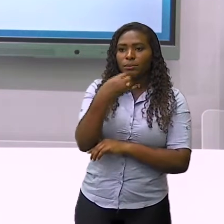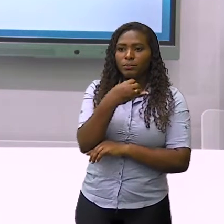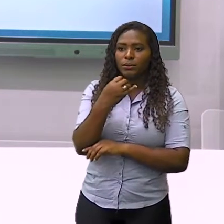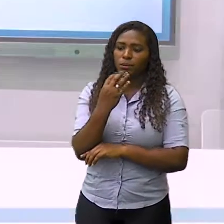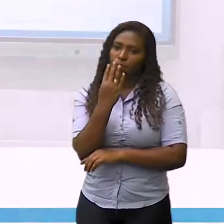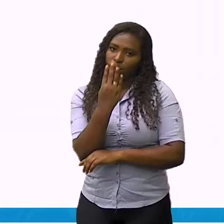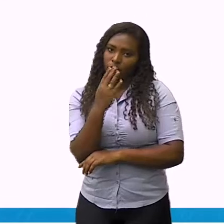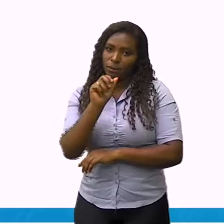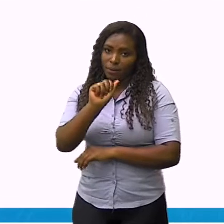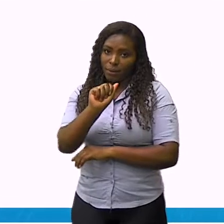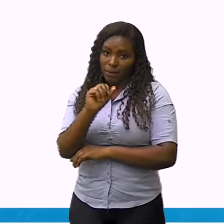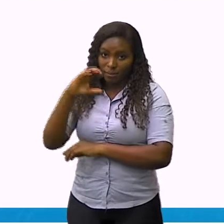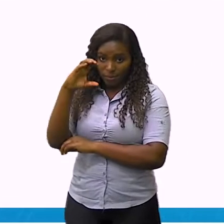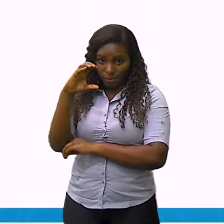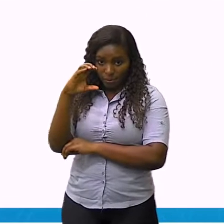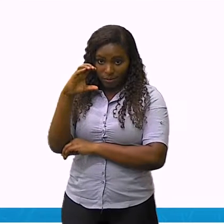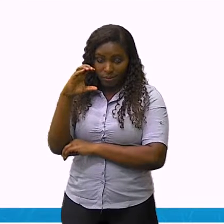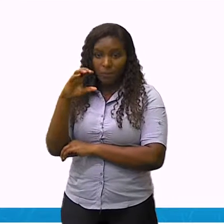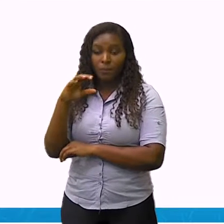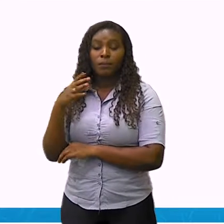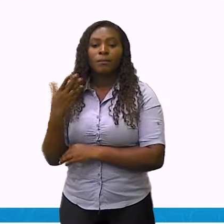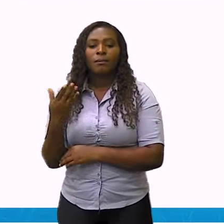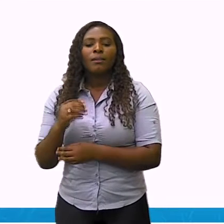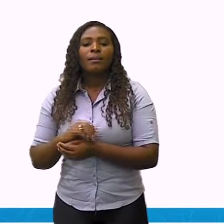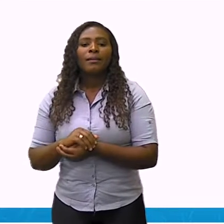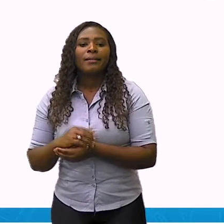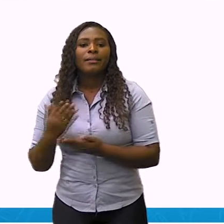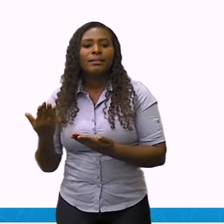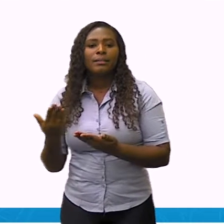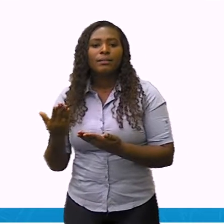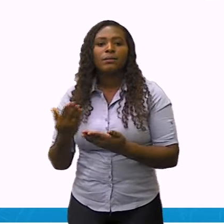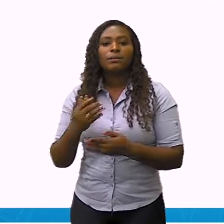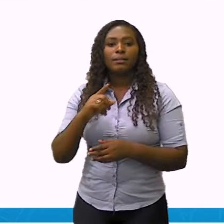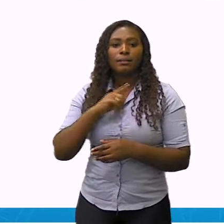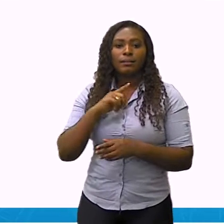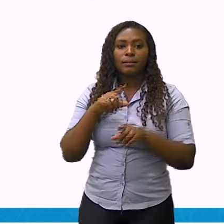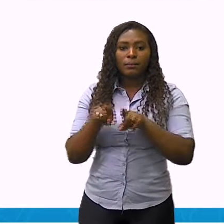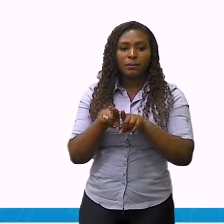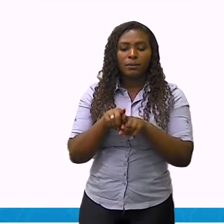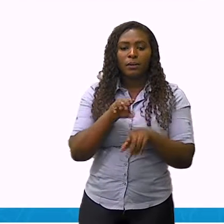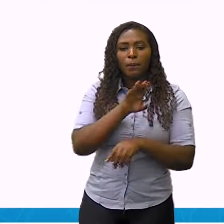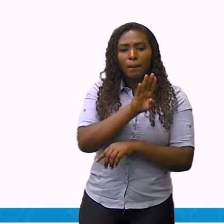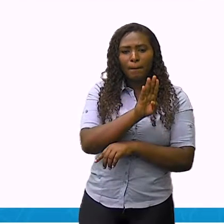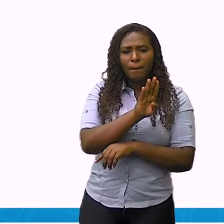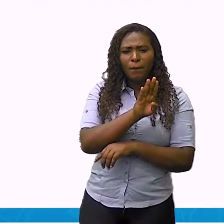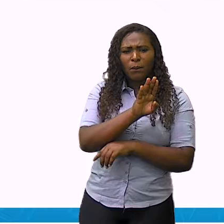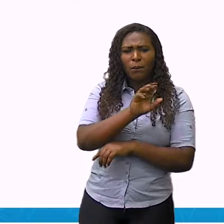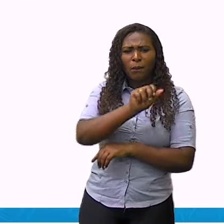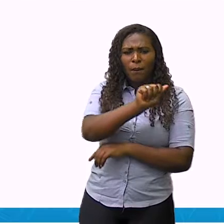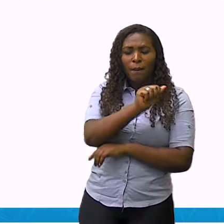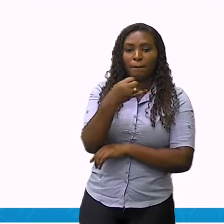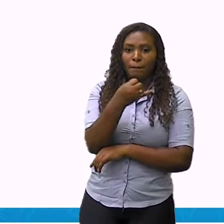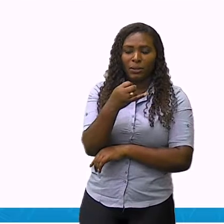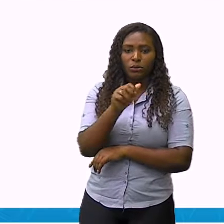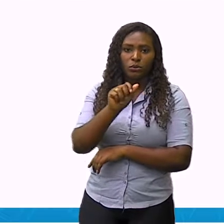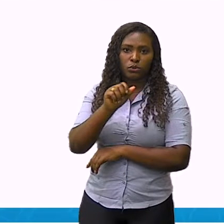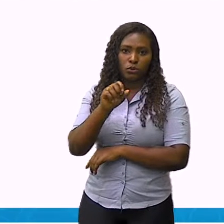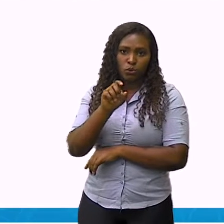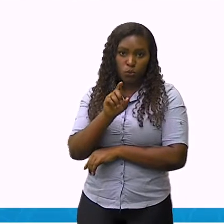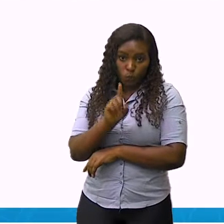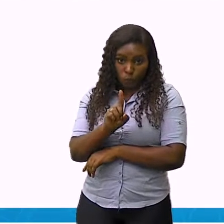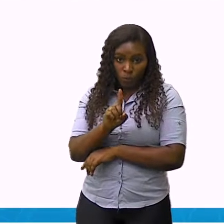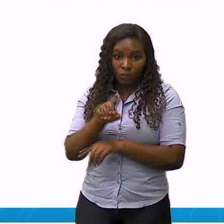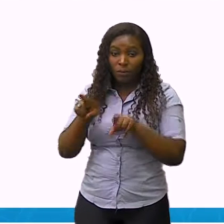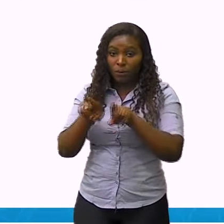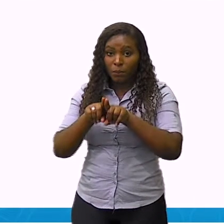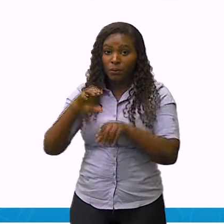vazia. Vamos ver alguns exemplos. Preste atenção. Determine o valor de k. Observe